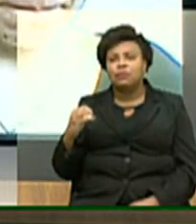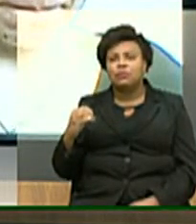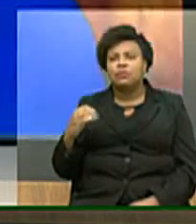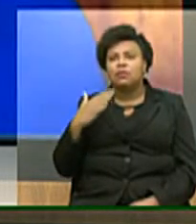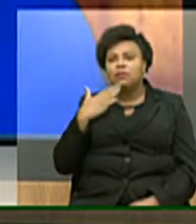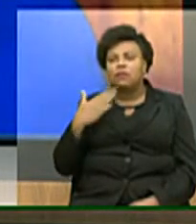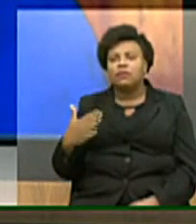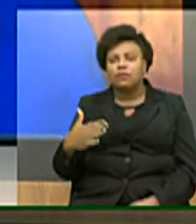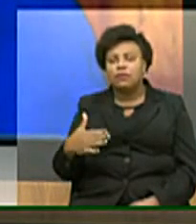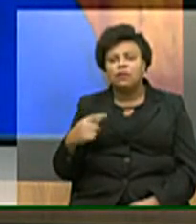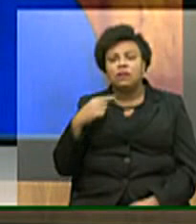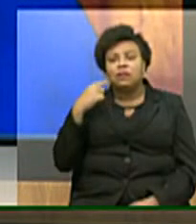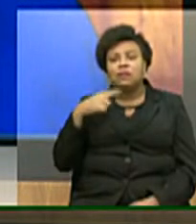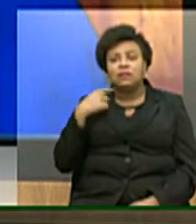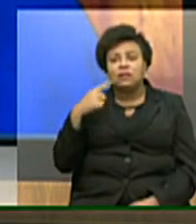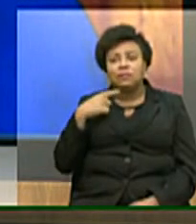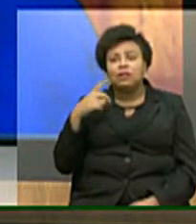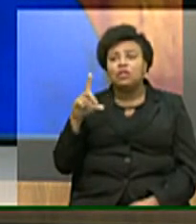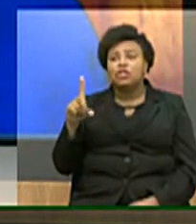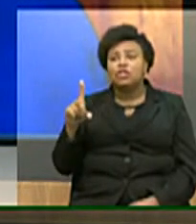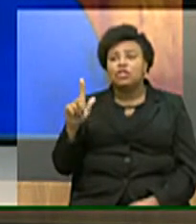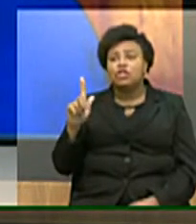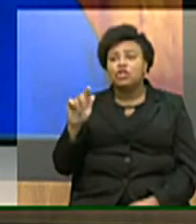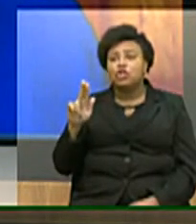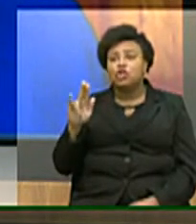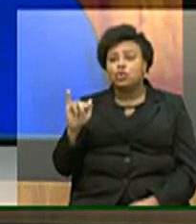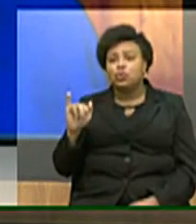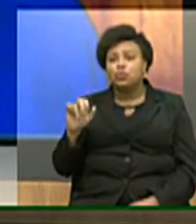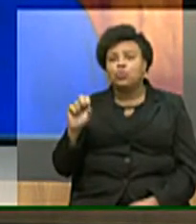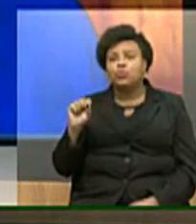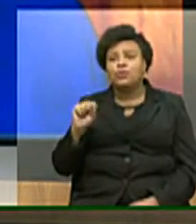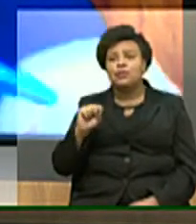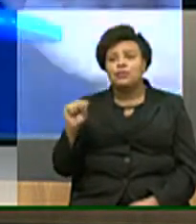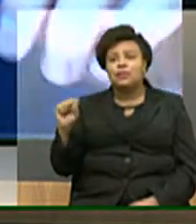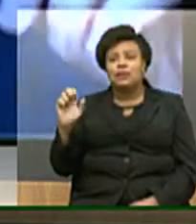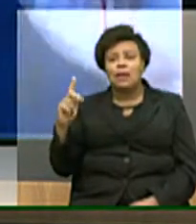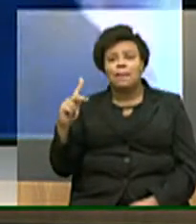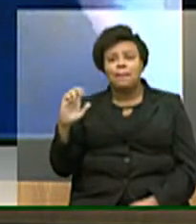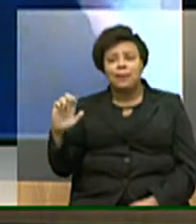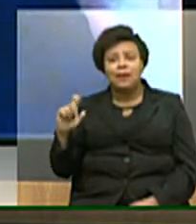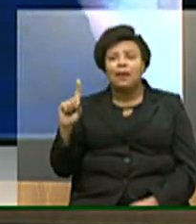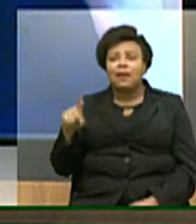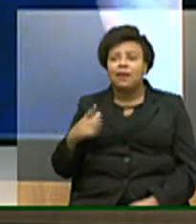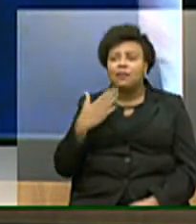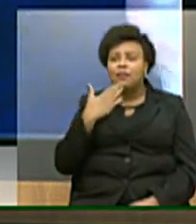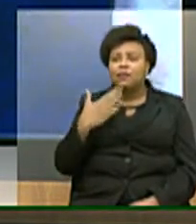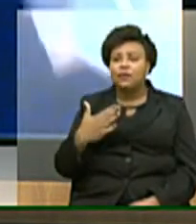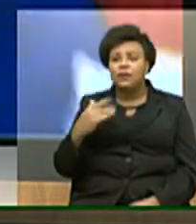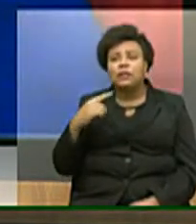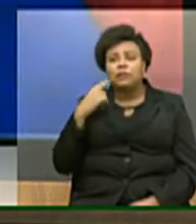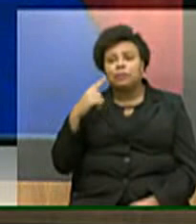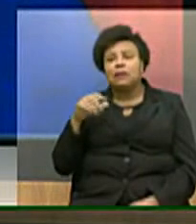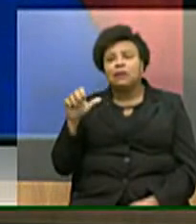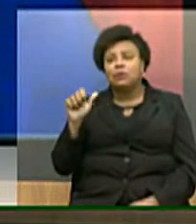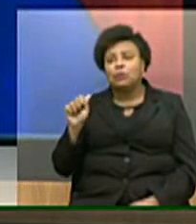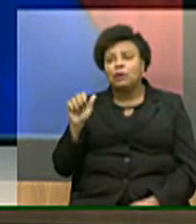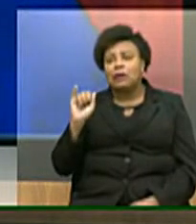Favorável, senhor presidente. Deputado Giuseppe Riesgo. Favorável, presidente. Deputado Ayrton